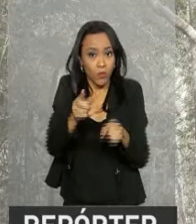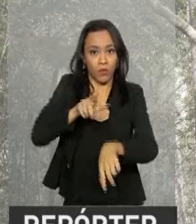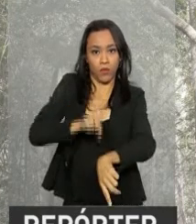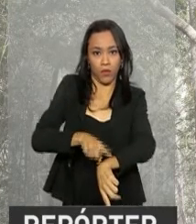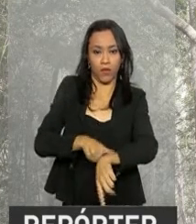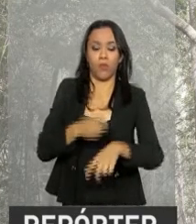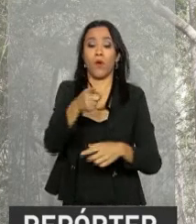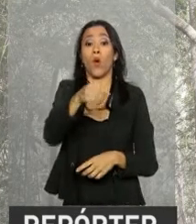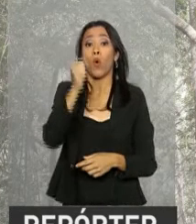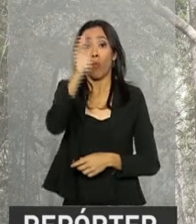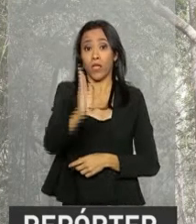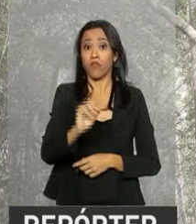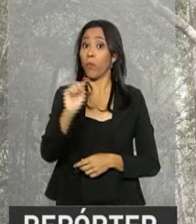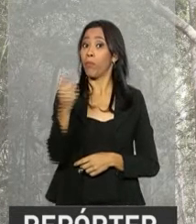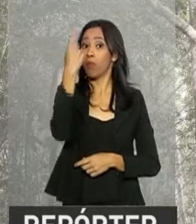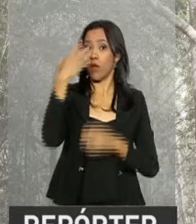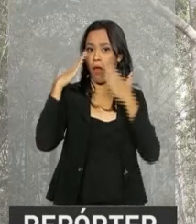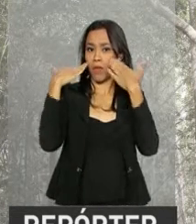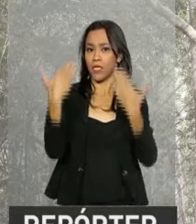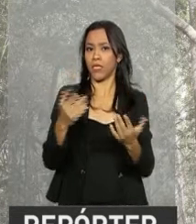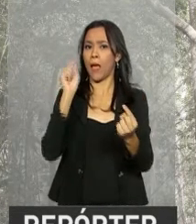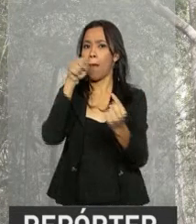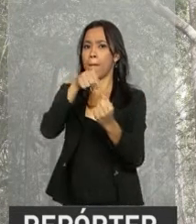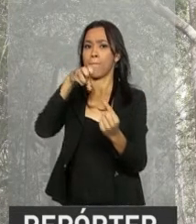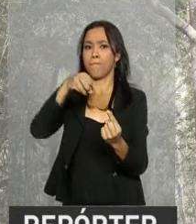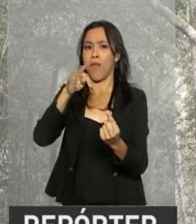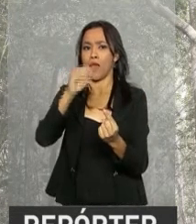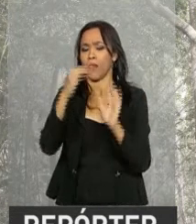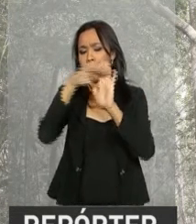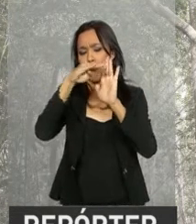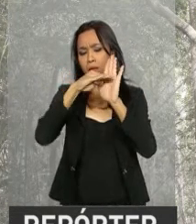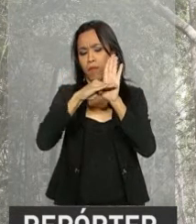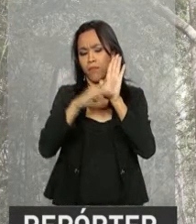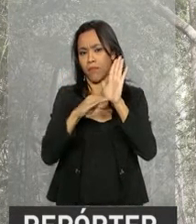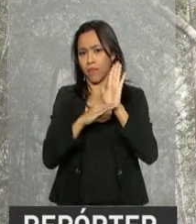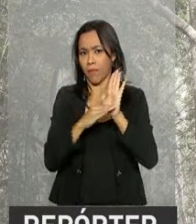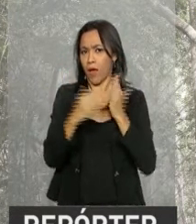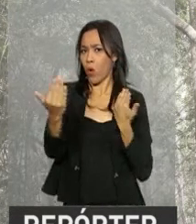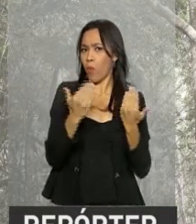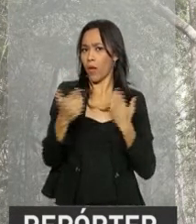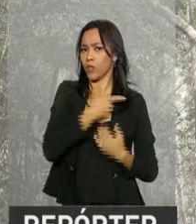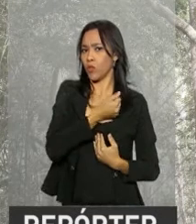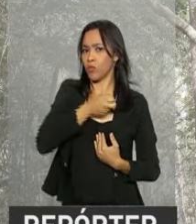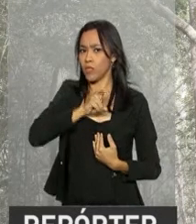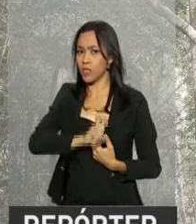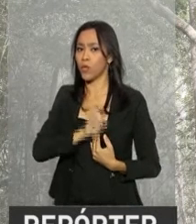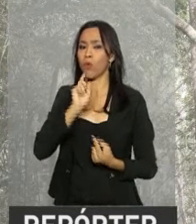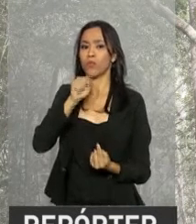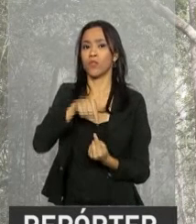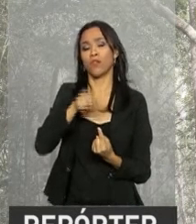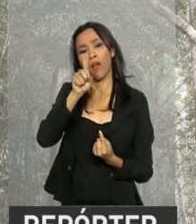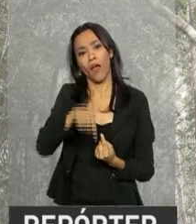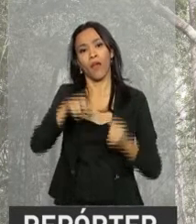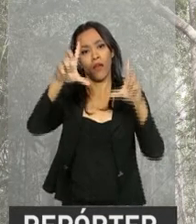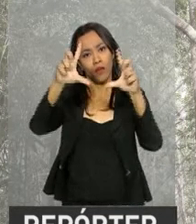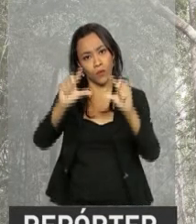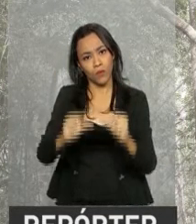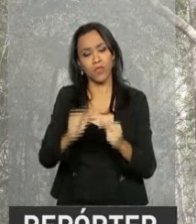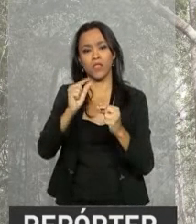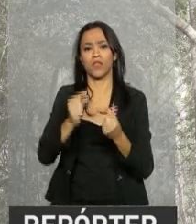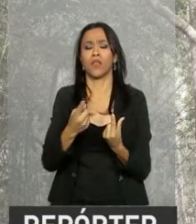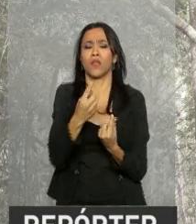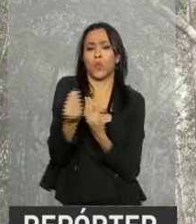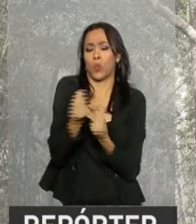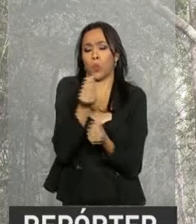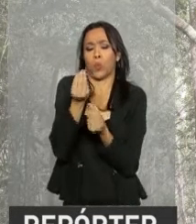dos primeiros países a apresentar metas. Considerando os níveis de 2005, o objetivo é reduzir as emissões de